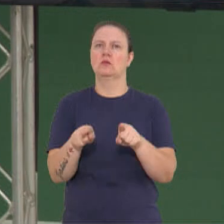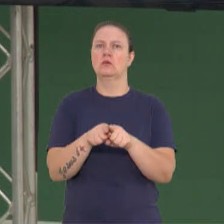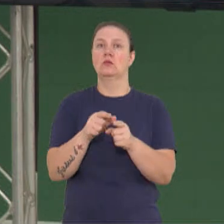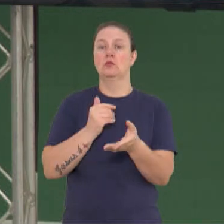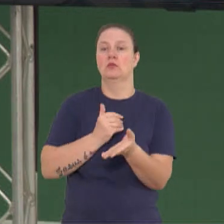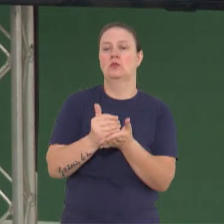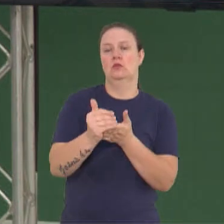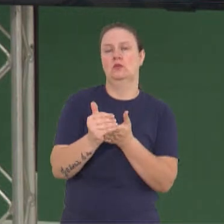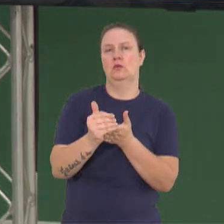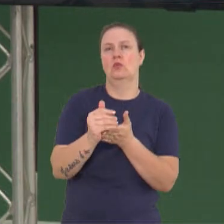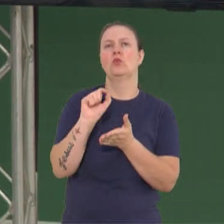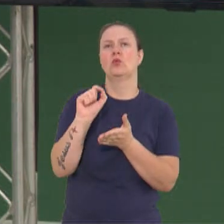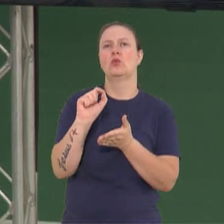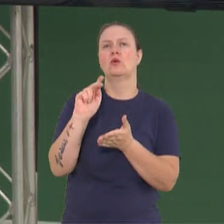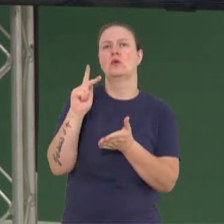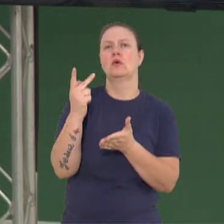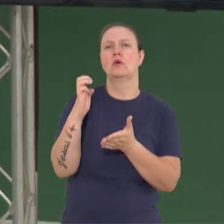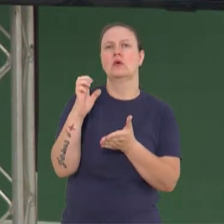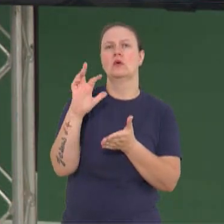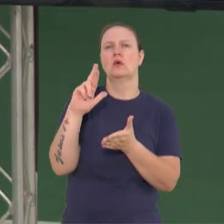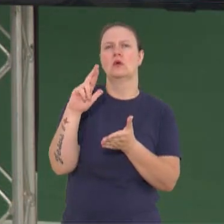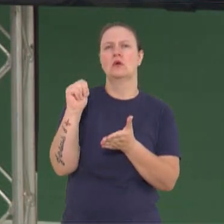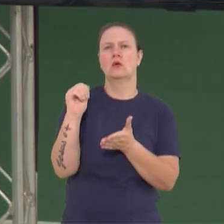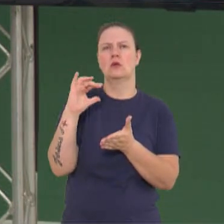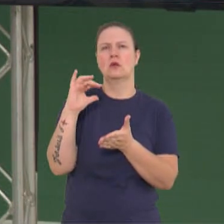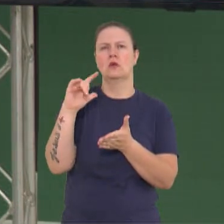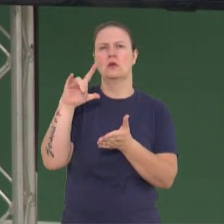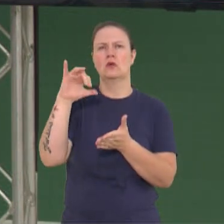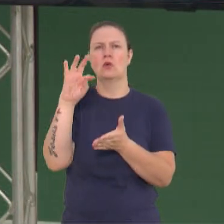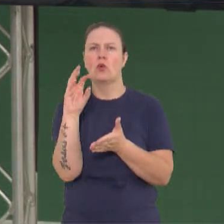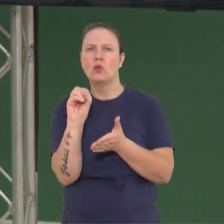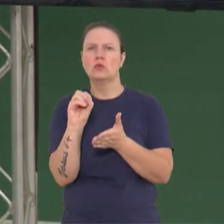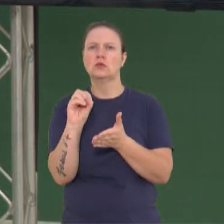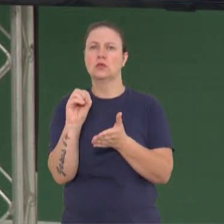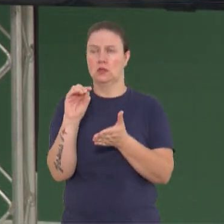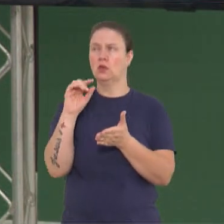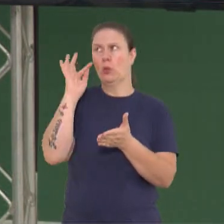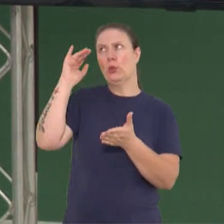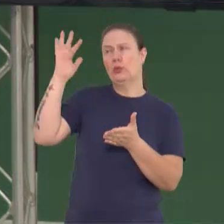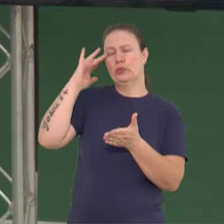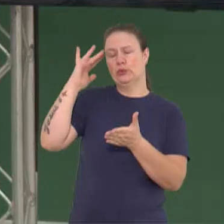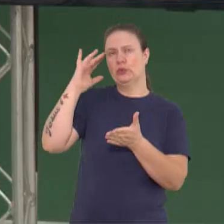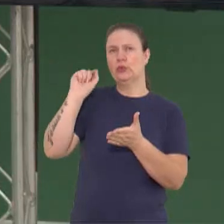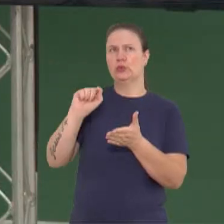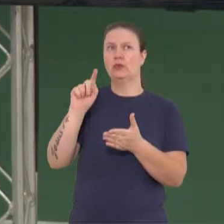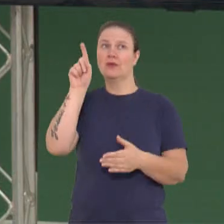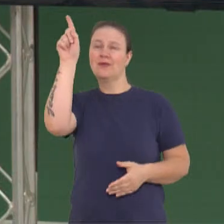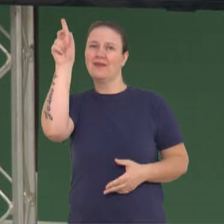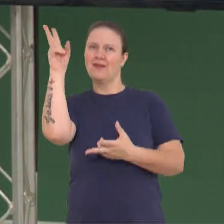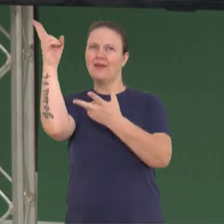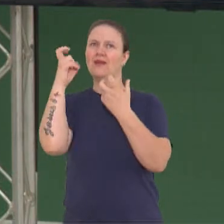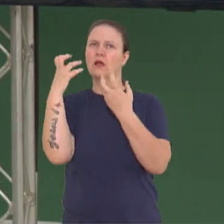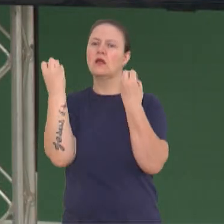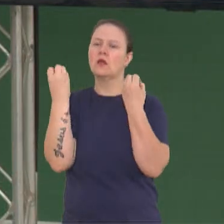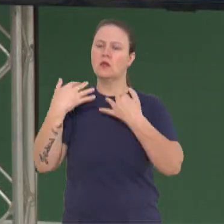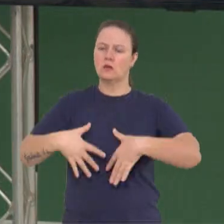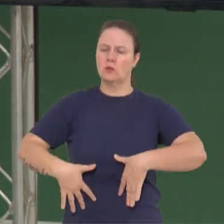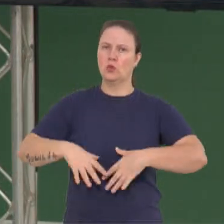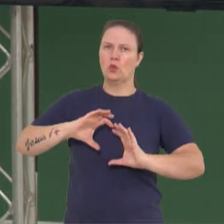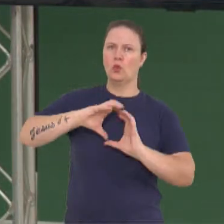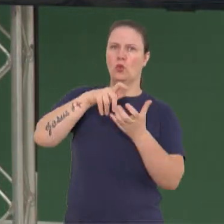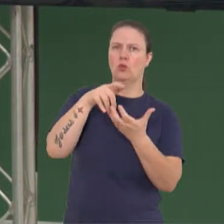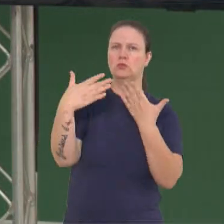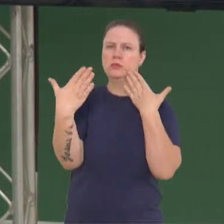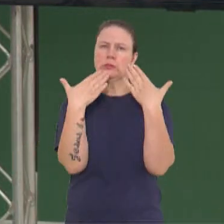começa com o pensamento de Heráclito. Por quê? Hegel é um filósofo dialético. Hegel acha que o mundo deve ser explicado dialeticamente. Qual que é o